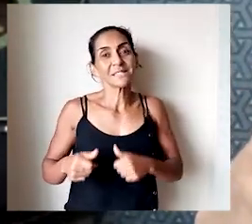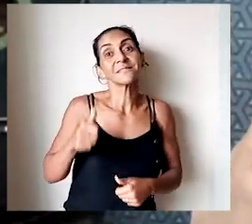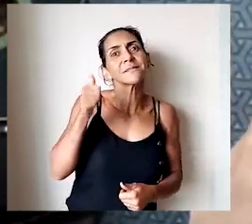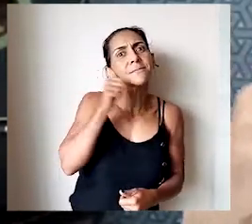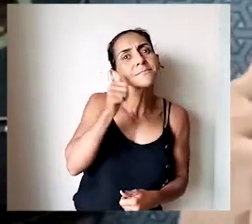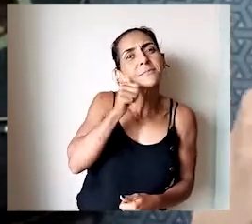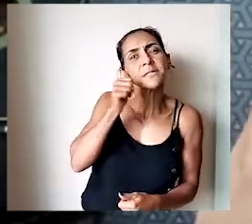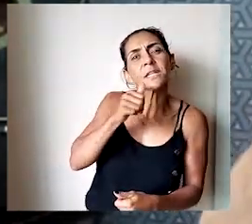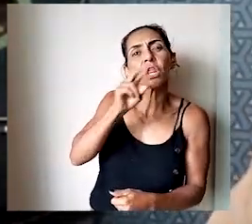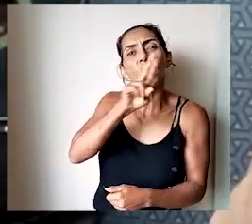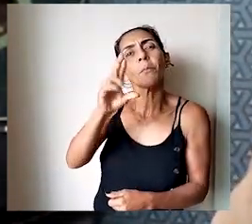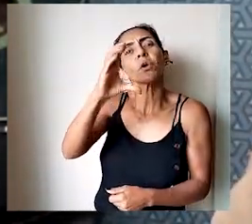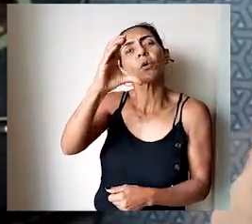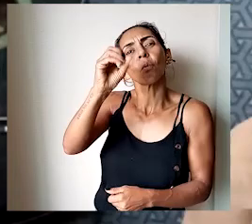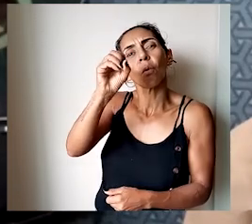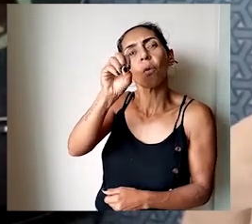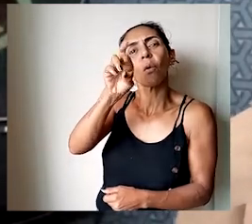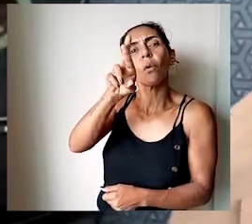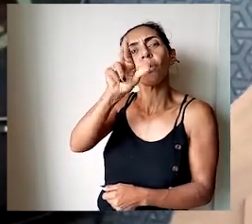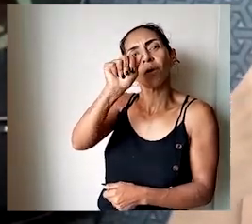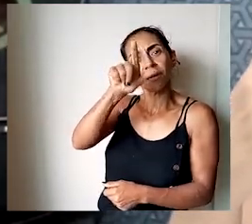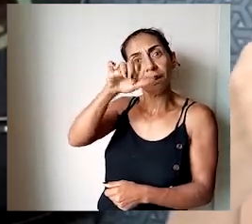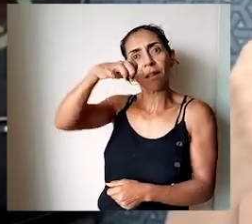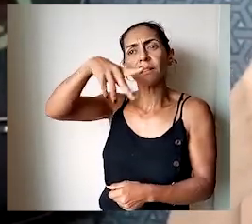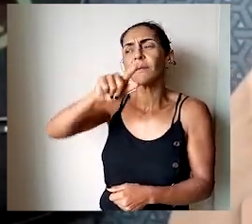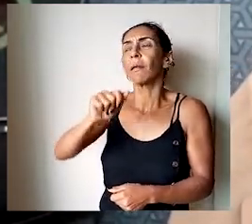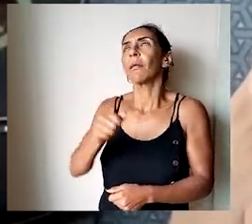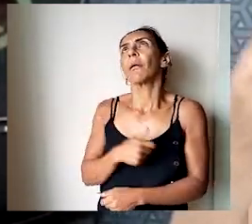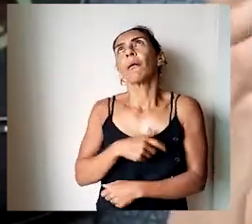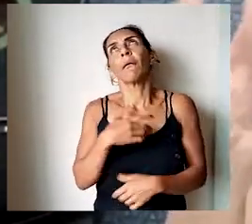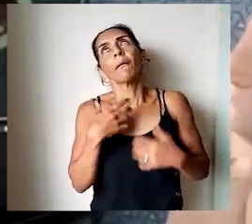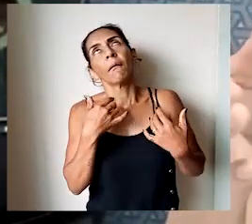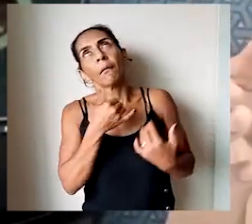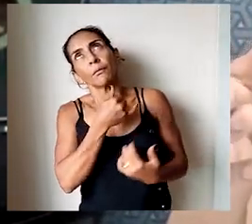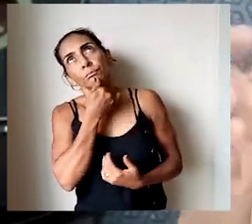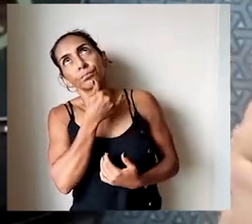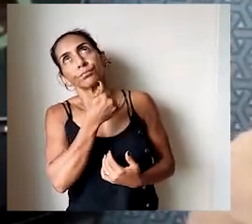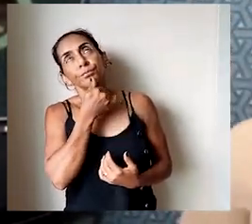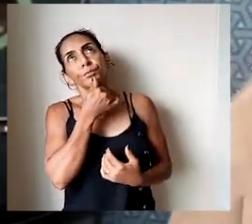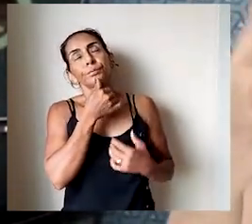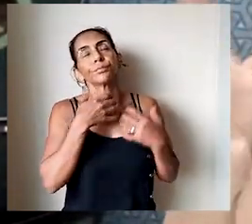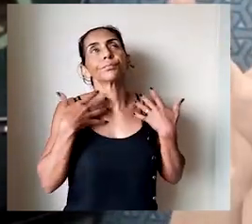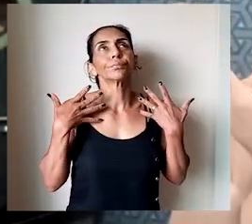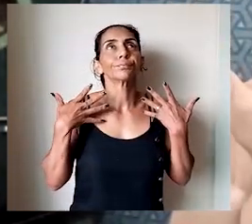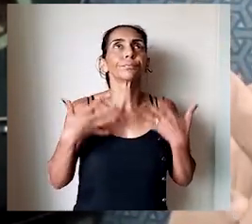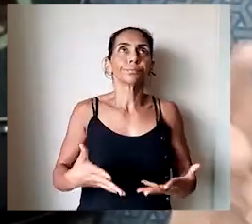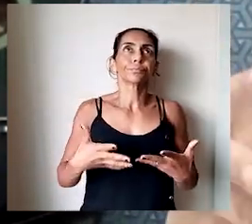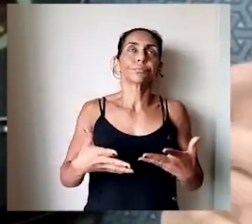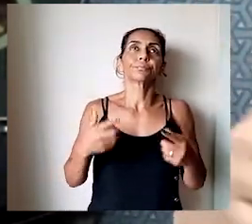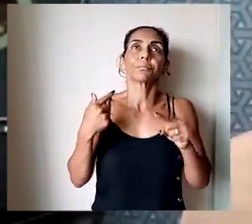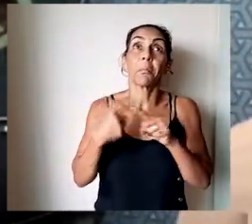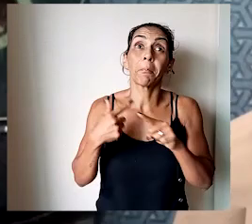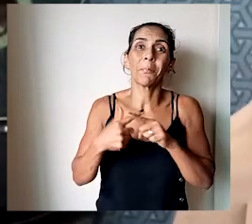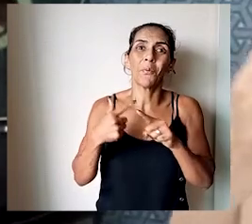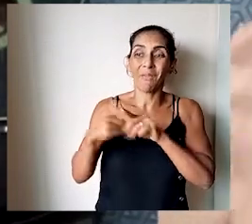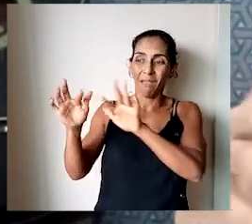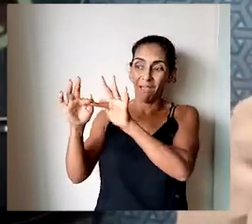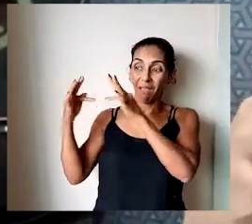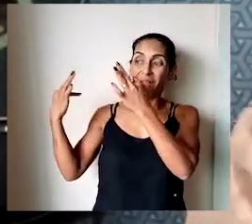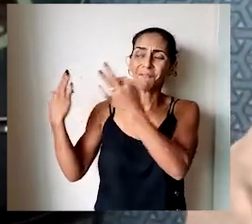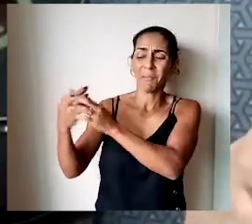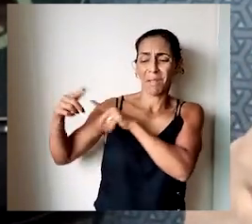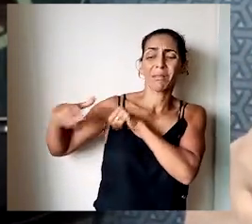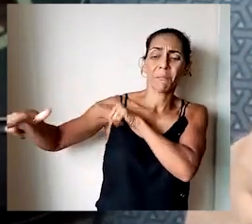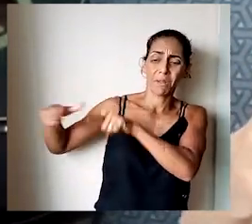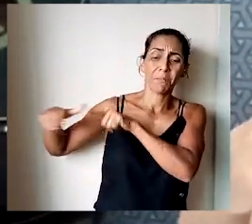os seus pais estavam sempre trabalhando, e ela é uma pré-adolescente que quer explorar, que quer descobrir coisas, que quer